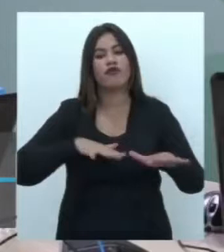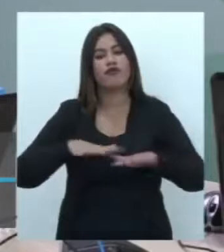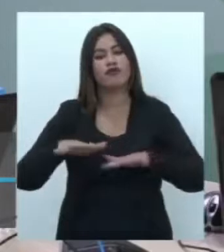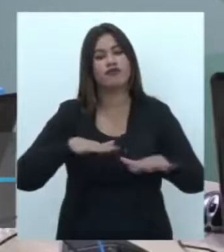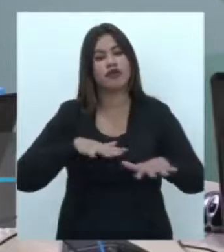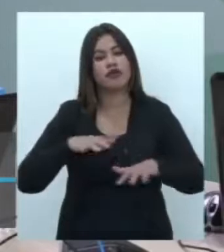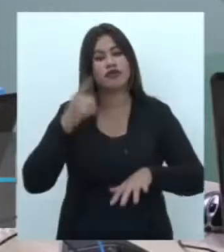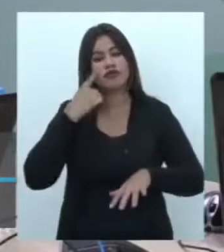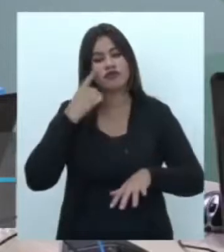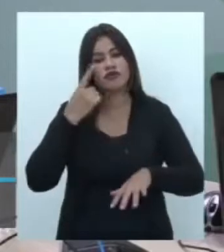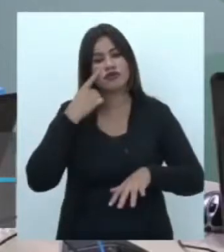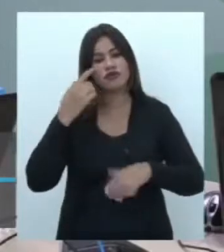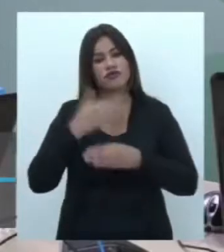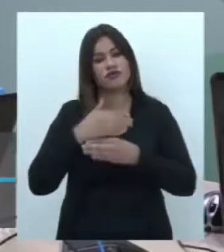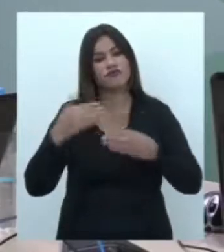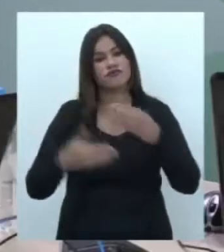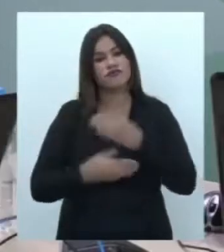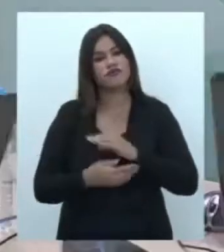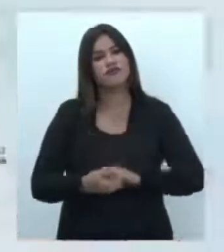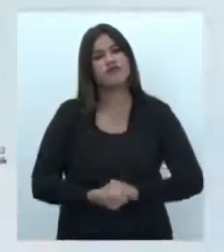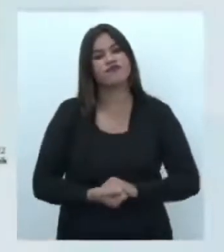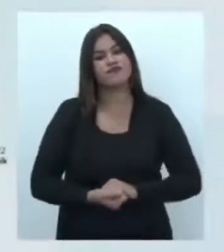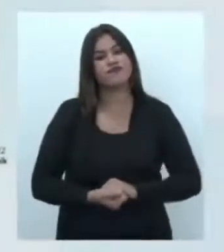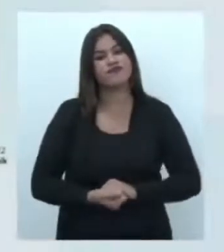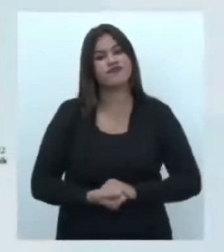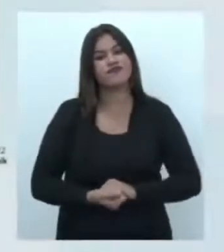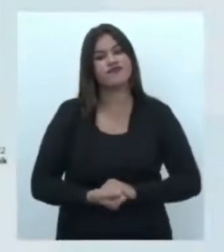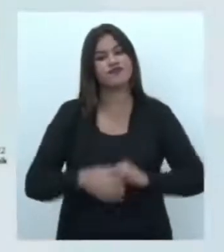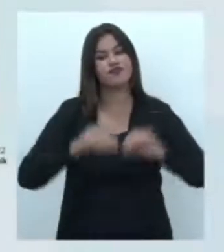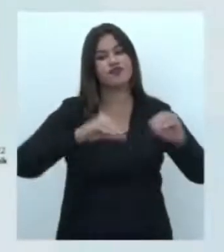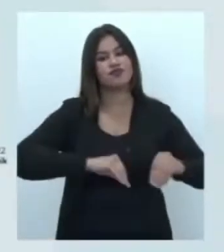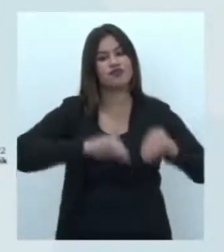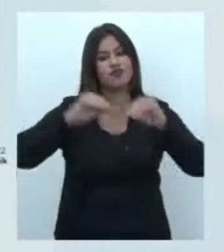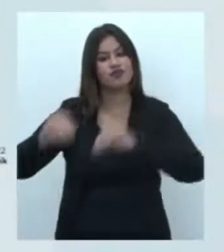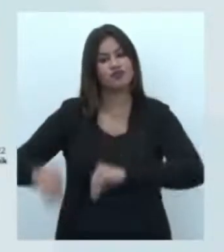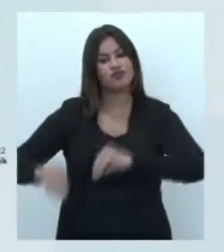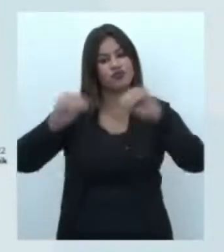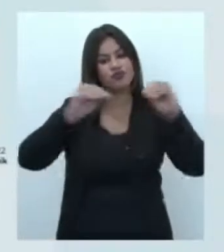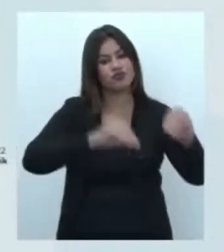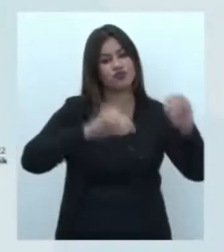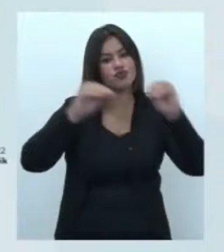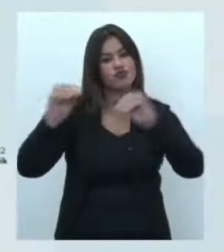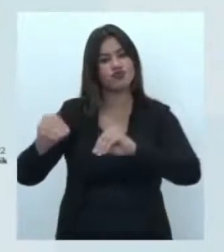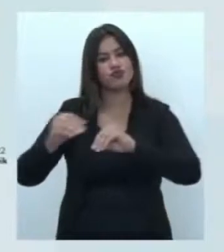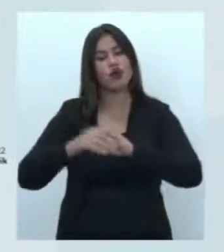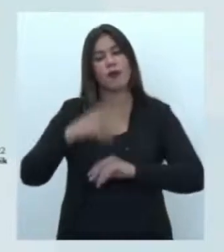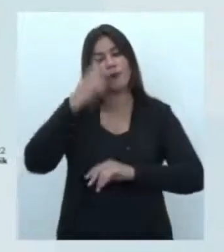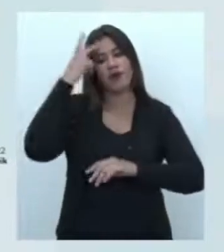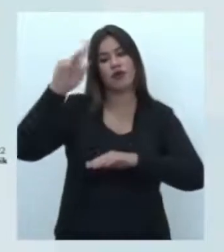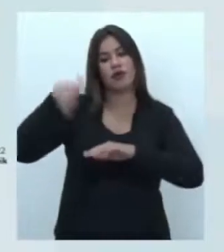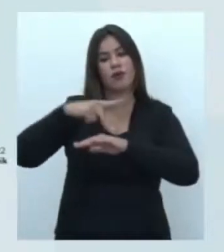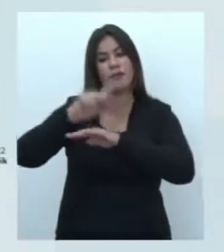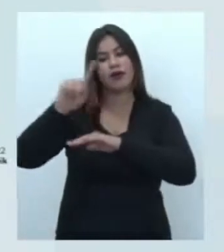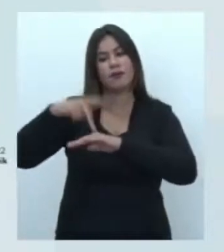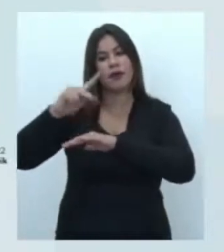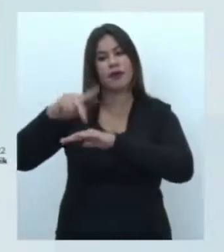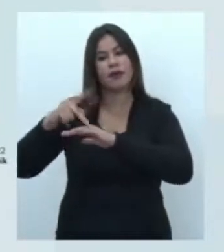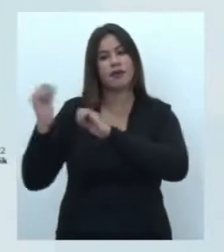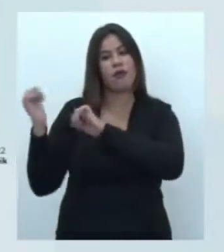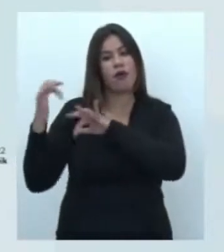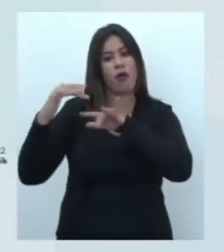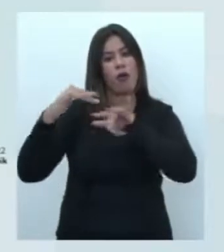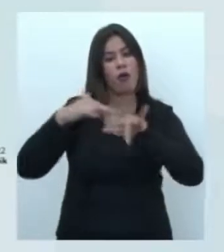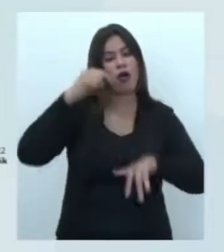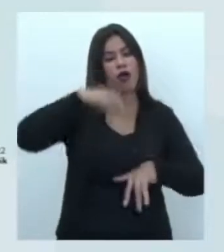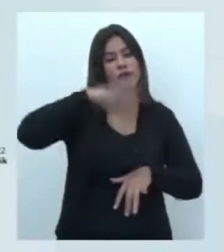acompanhem conosco na próxima tela, os principais deslocamentos externos para o Brasil. Nós tivemos diversos